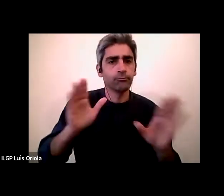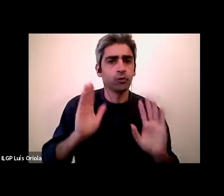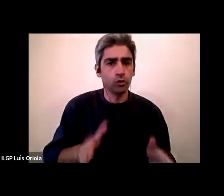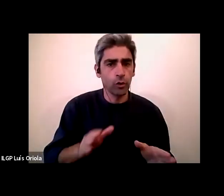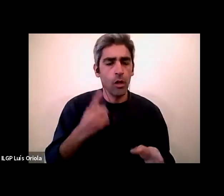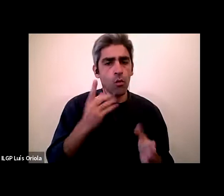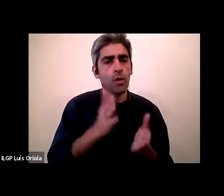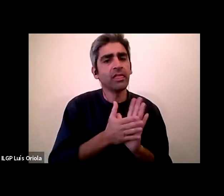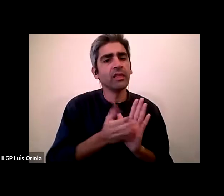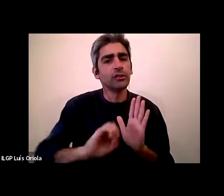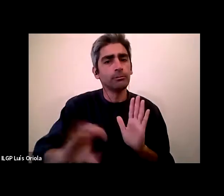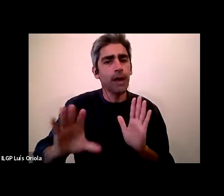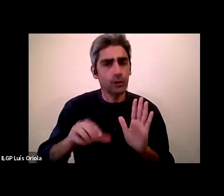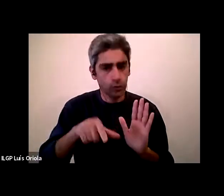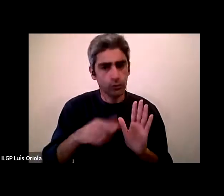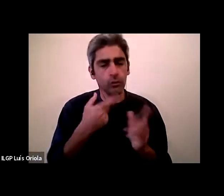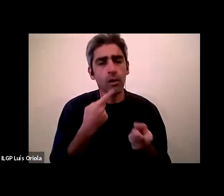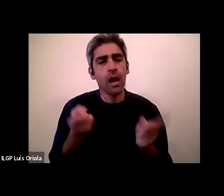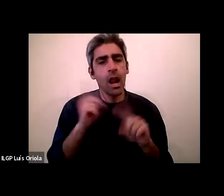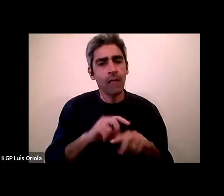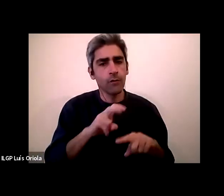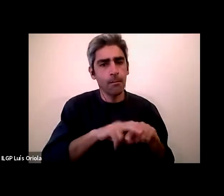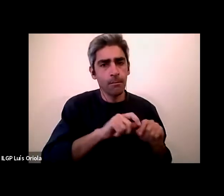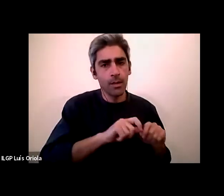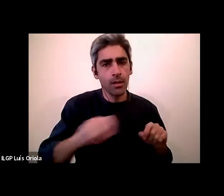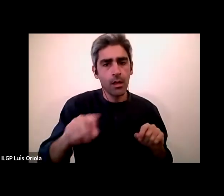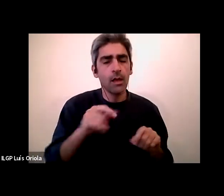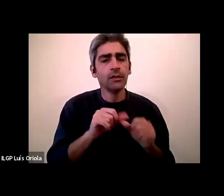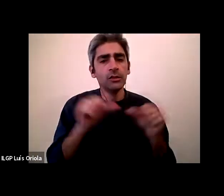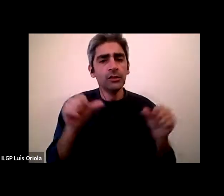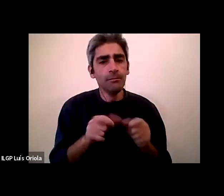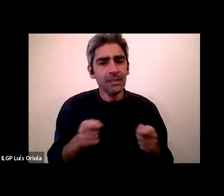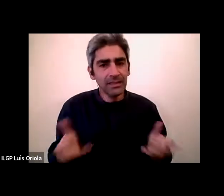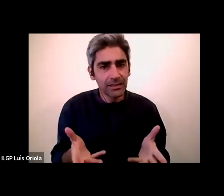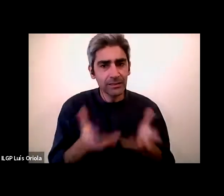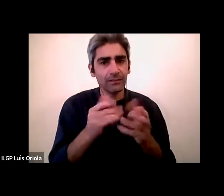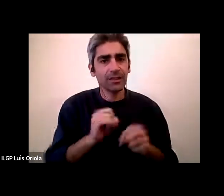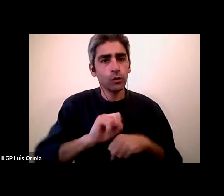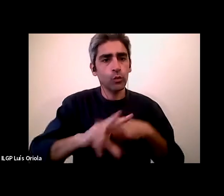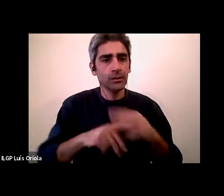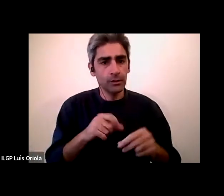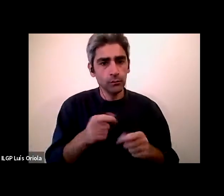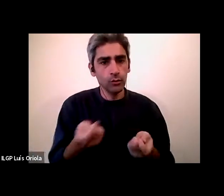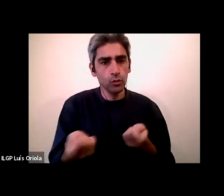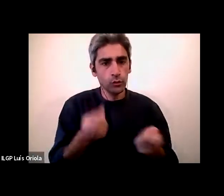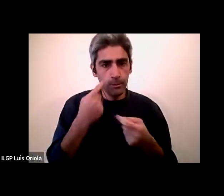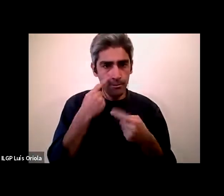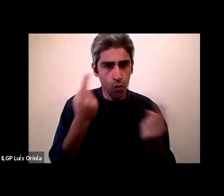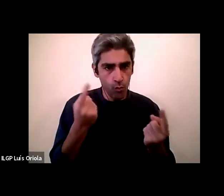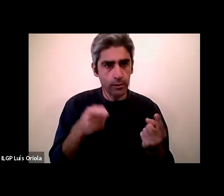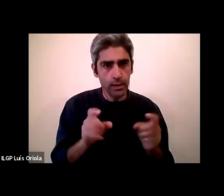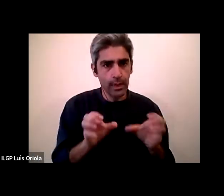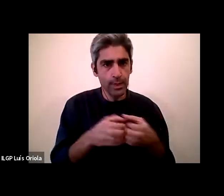um despacho que vem renovar o mandato do sistema de incentivos à inovação na gestão pública, desta